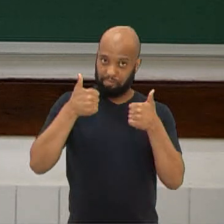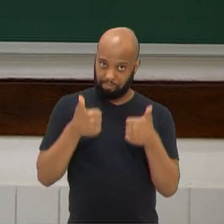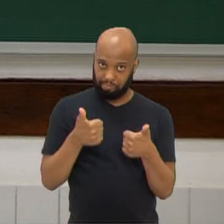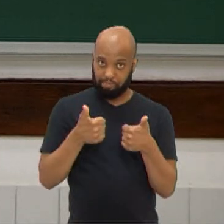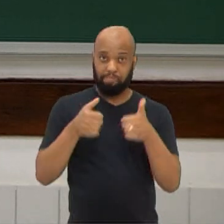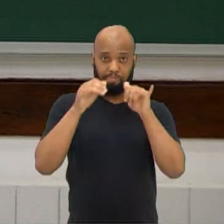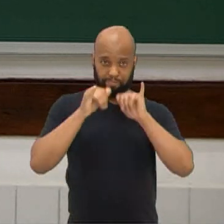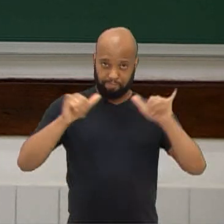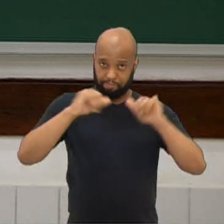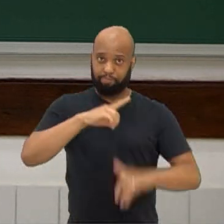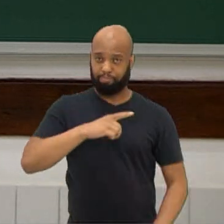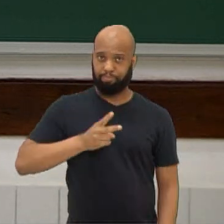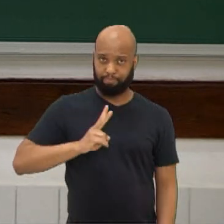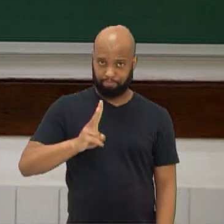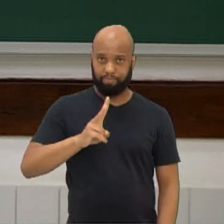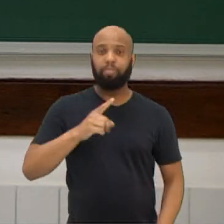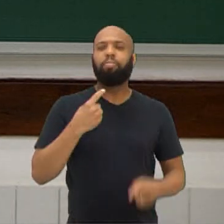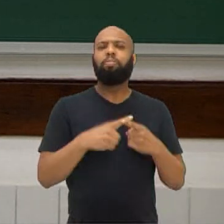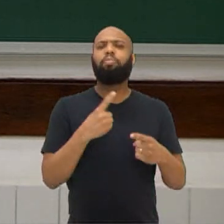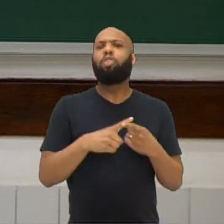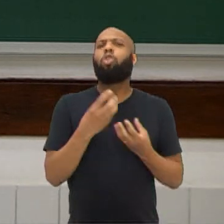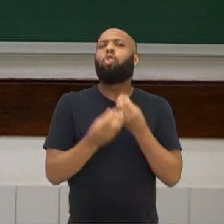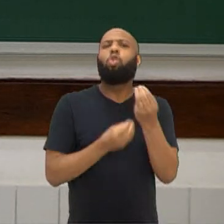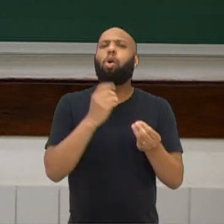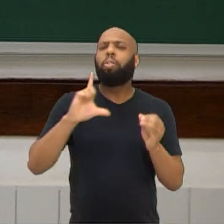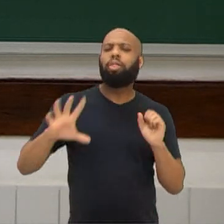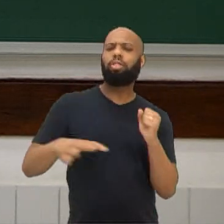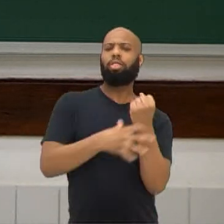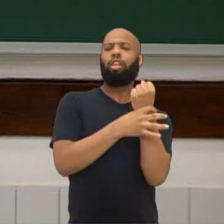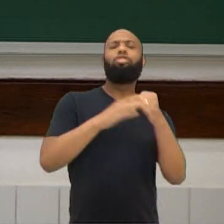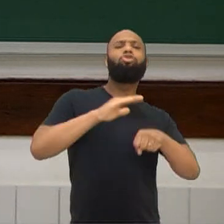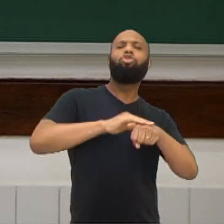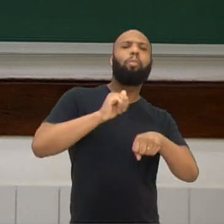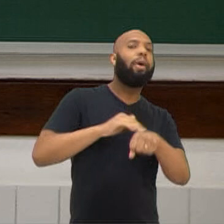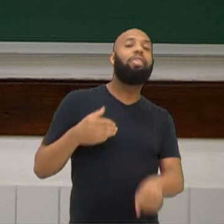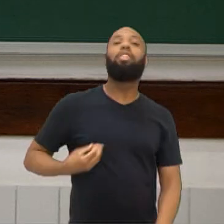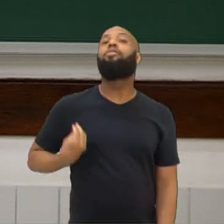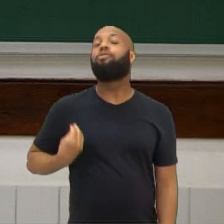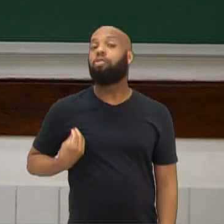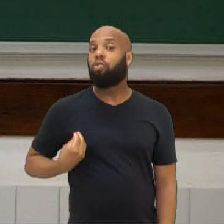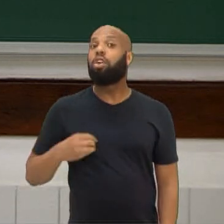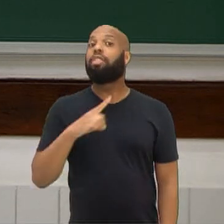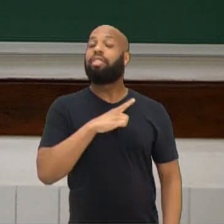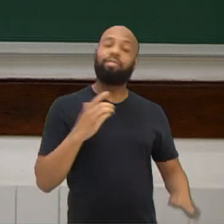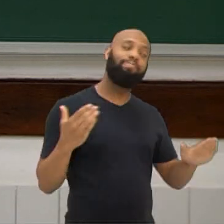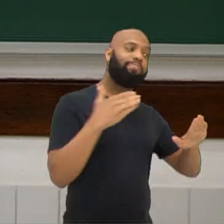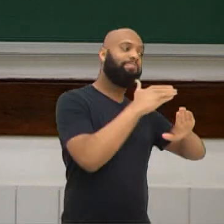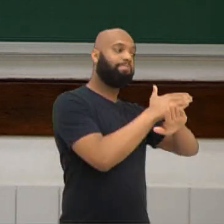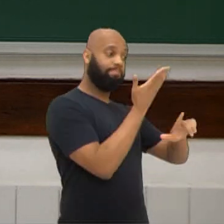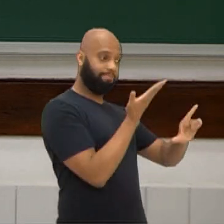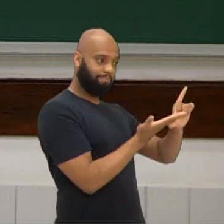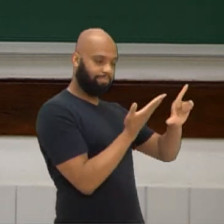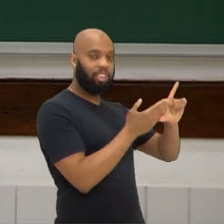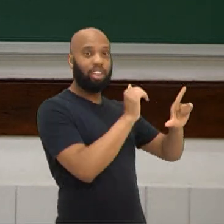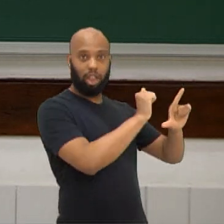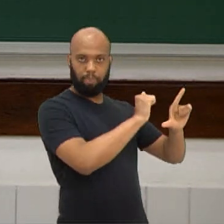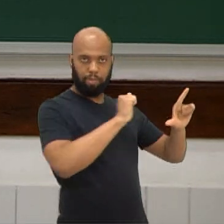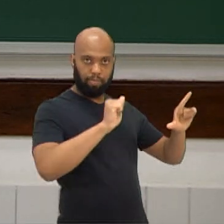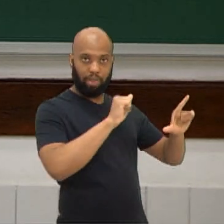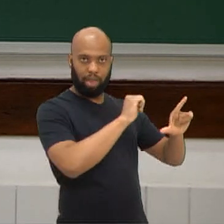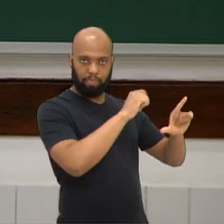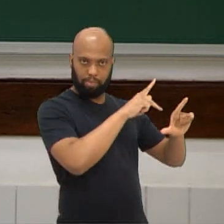Aquele recadinho inicial então, como é, professor, que eu asseguro mesmo a minha frequência lá no Classroom? Basta você desenvolver aquela atividade número